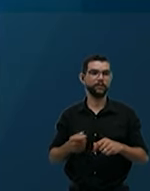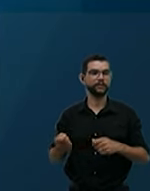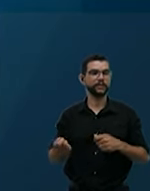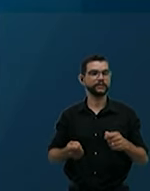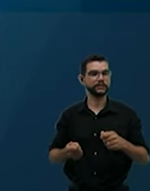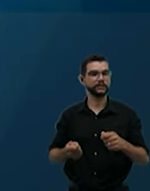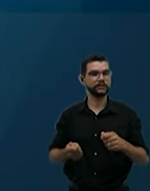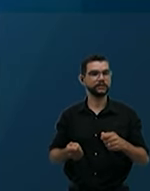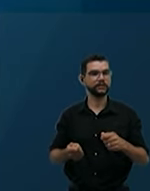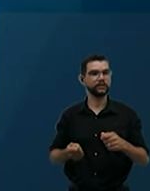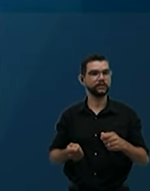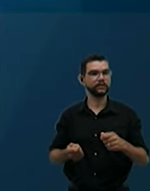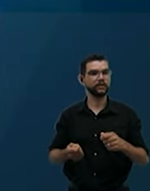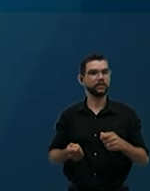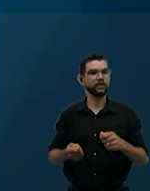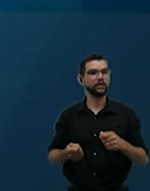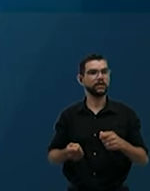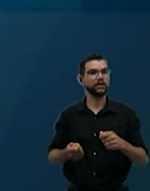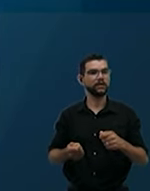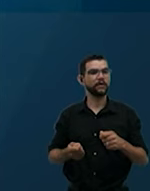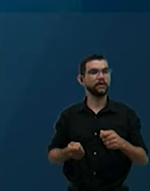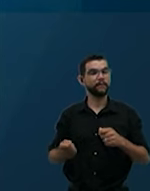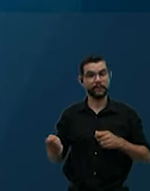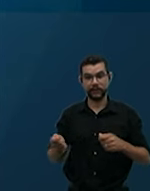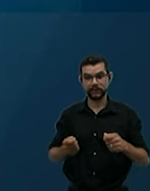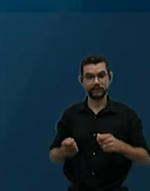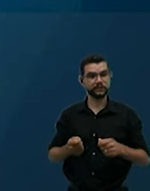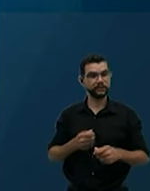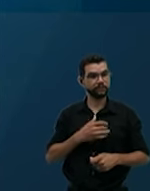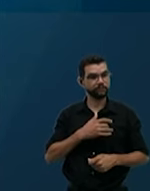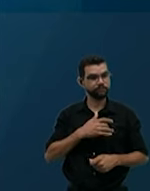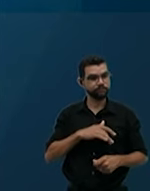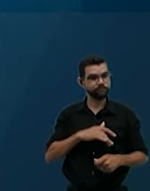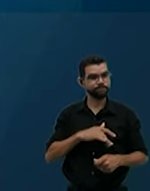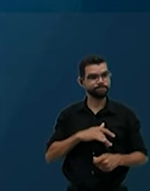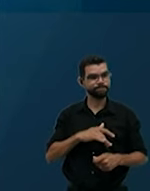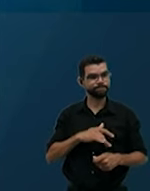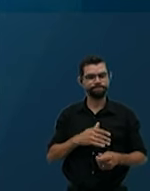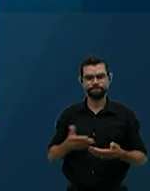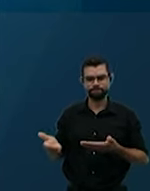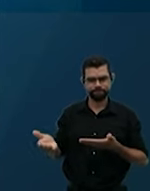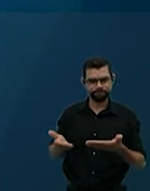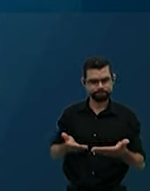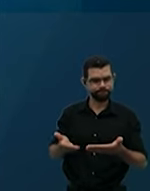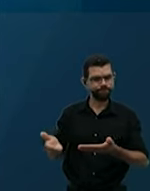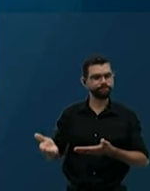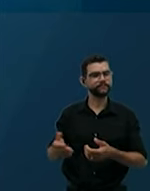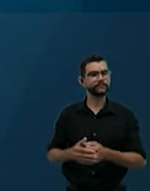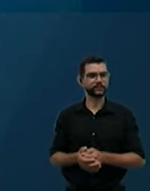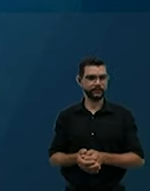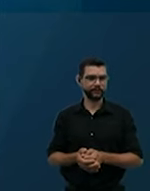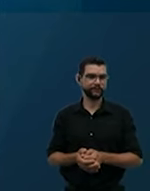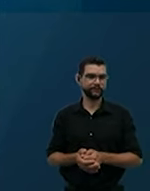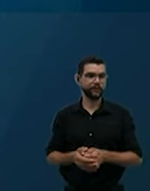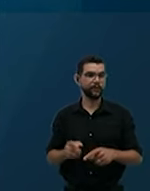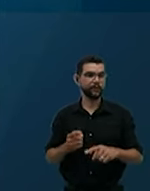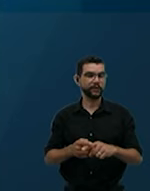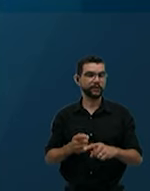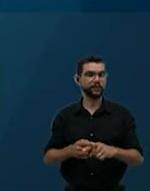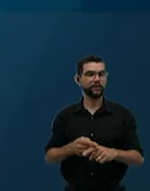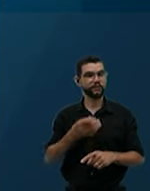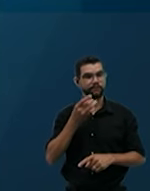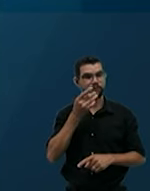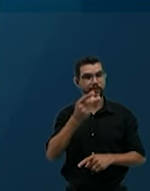estamos tratando de uma seguradora do trabalhador brasileiro e de segurados hipossuficientes, não